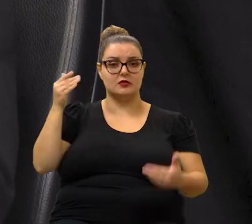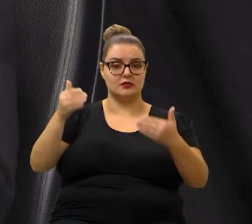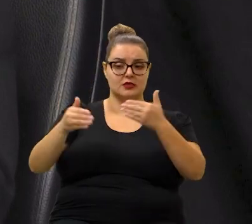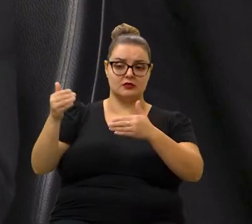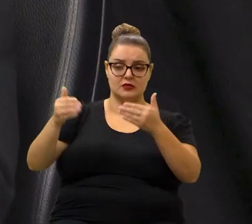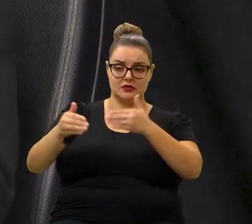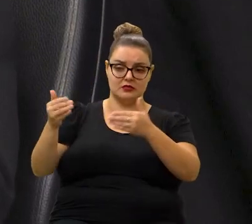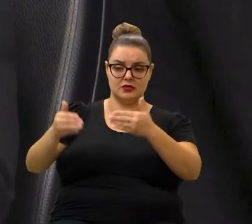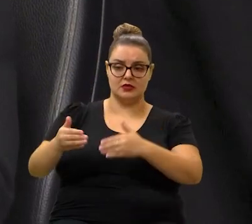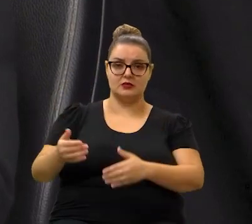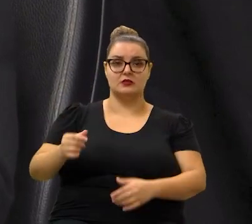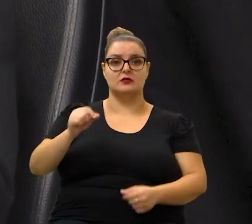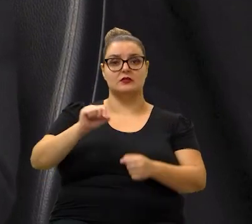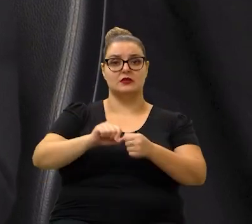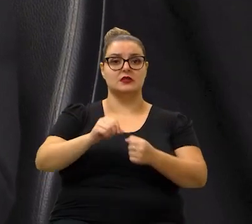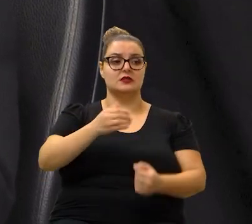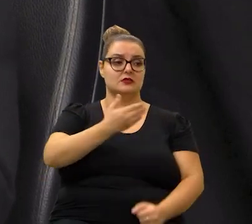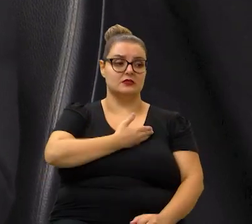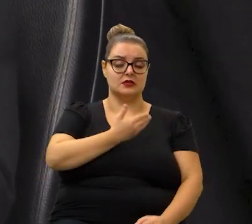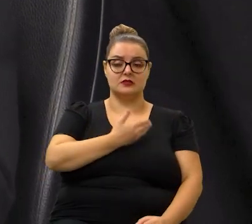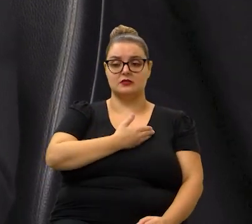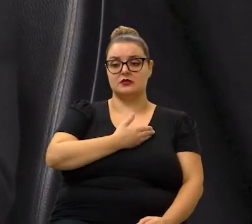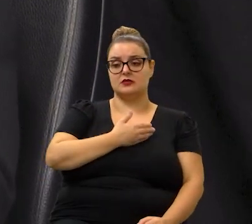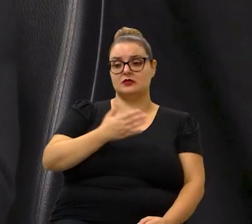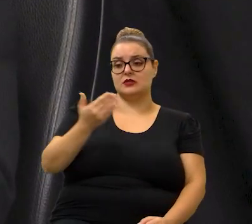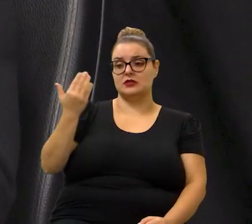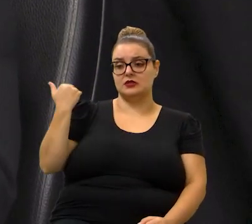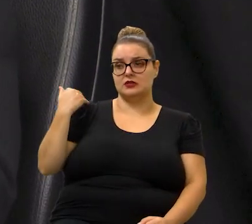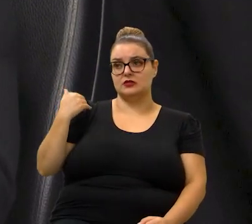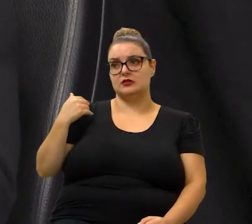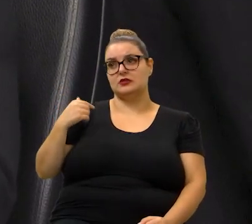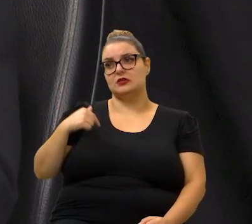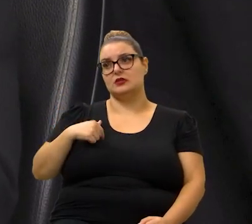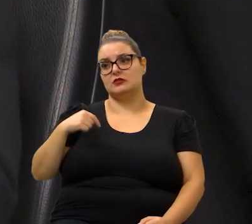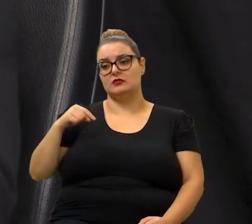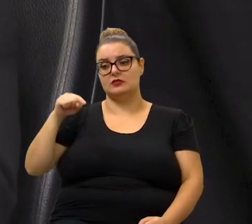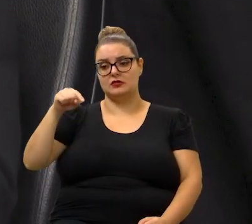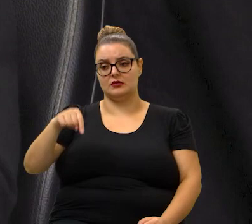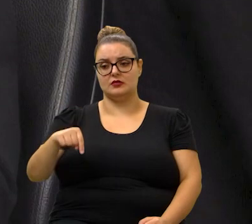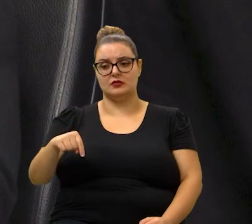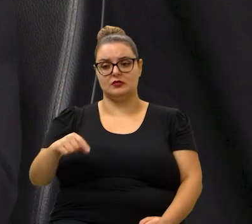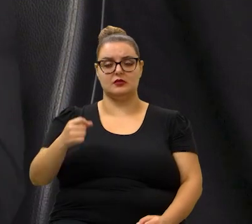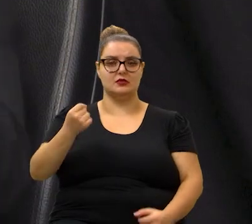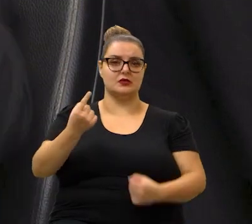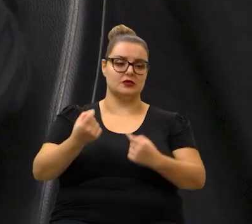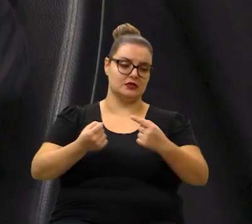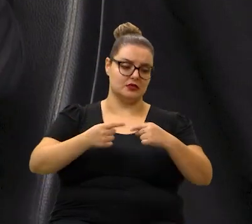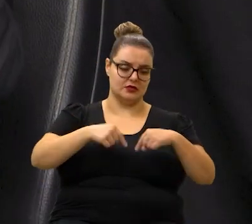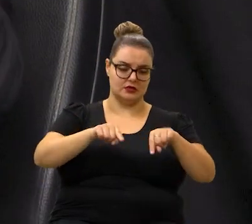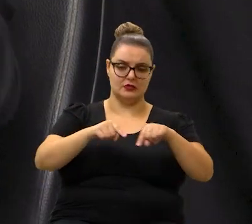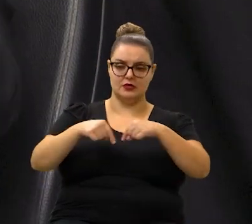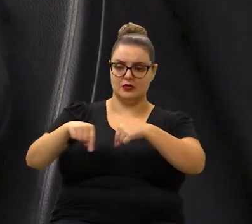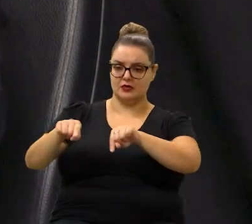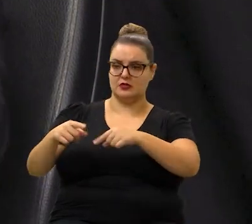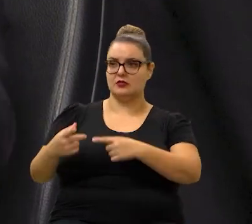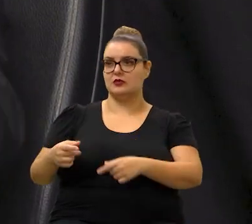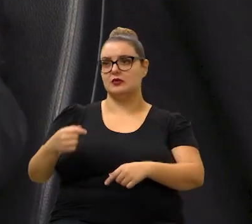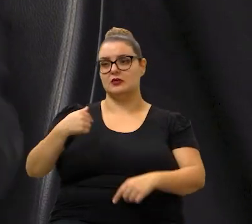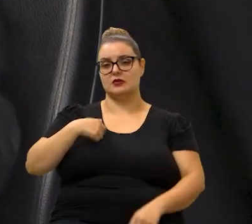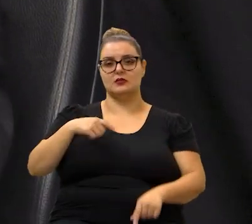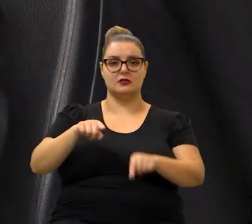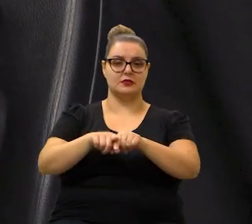bastante foi fazendo amizades e na época eu vinha um pouco em alguns gabinetes que eu também